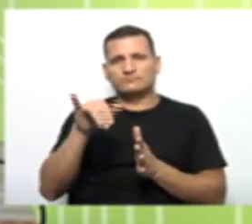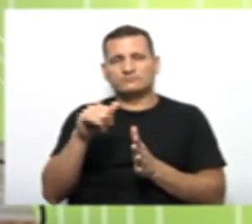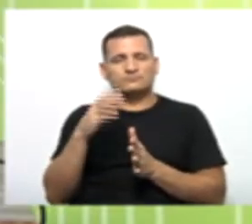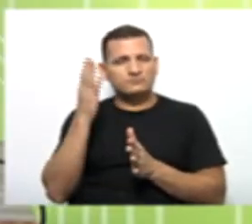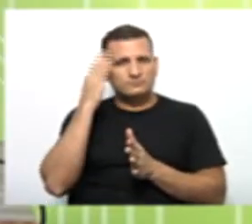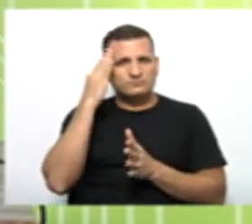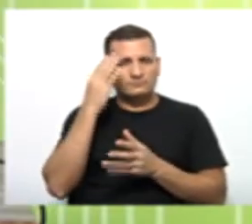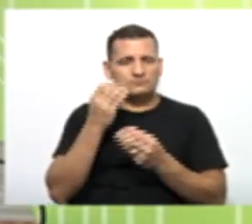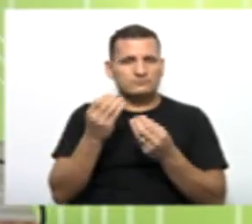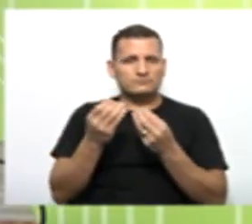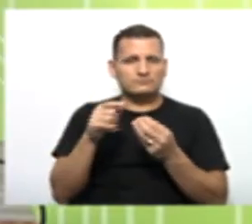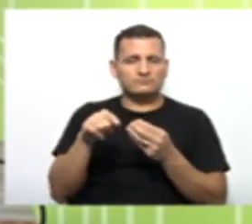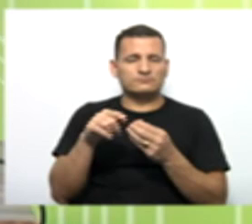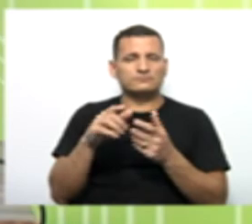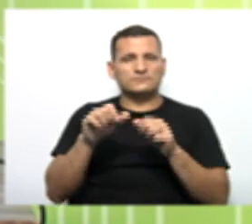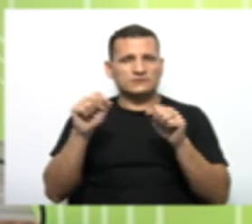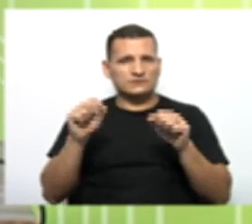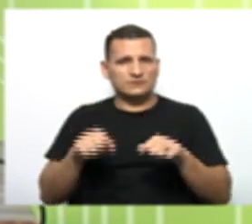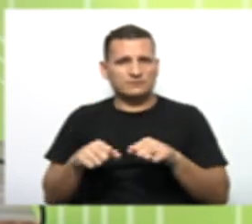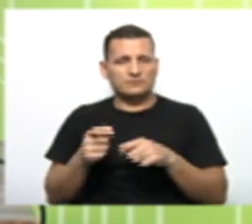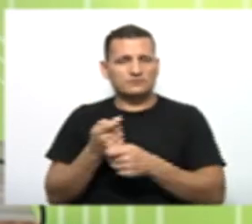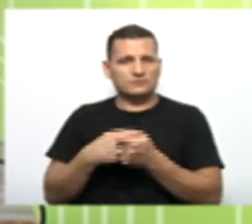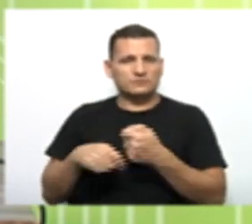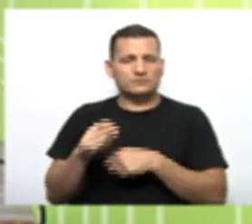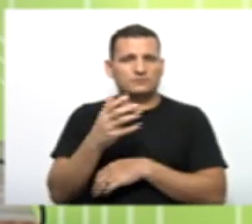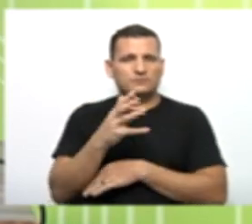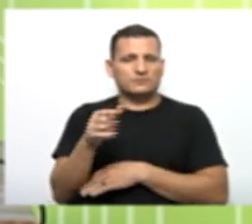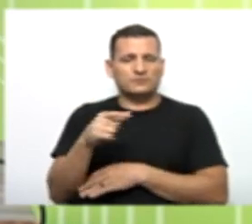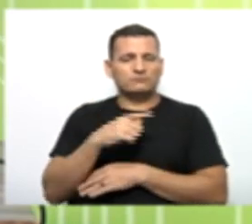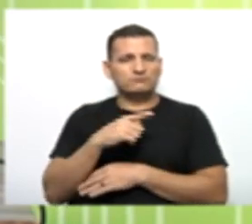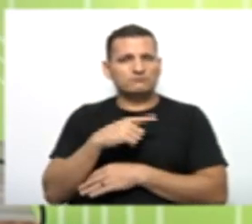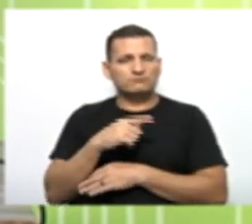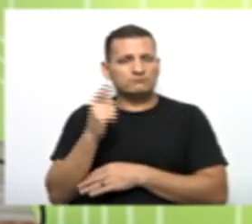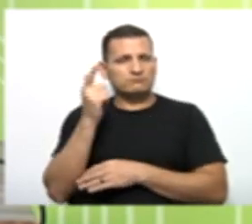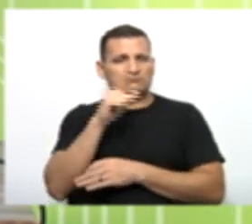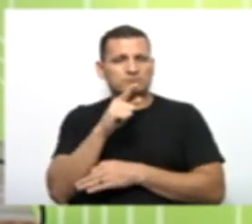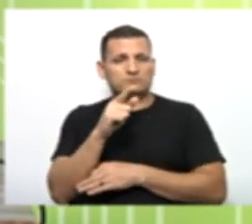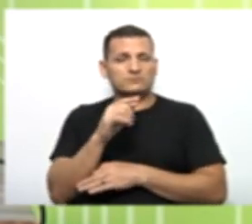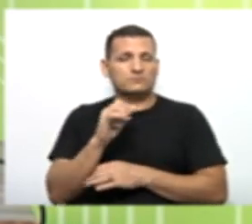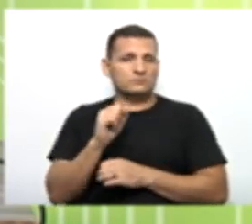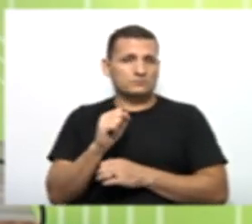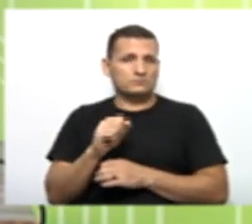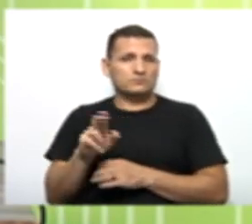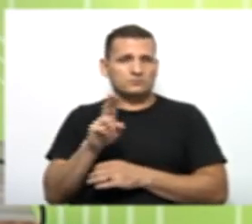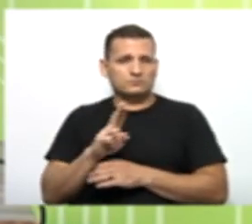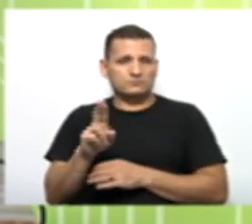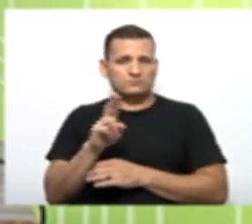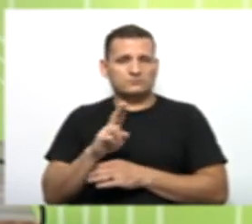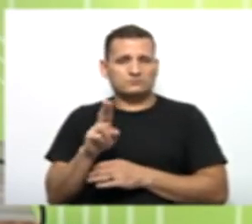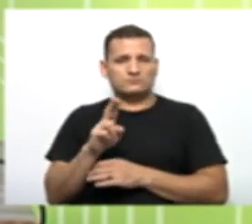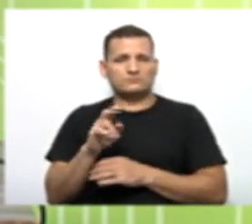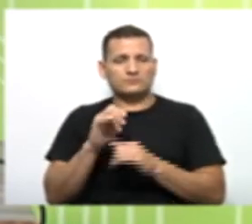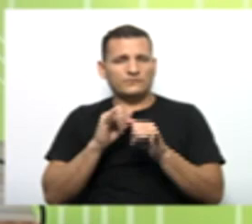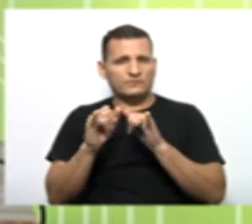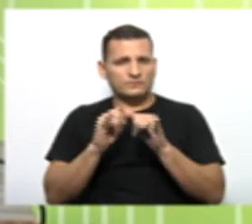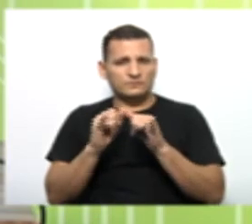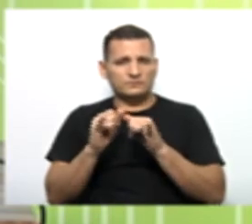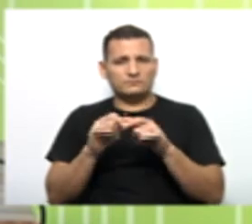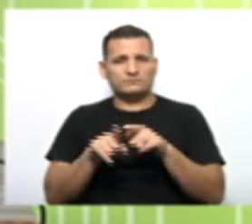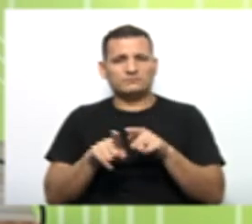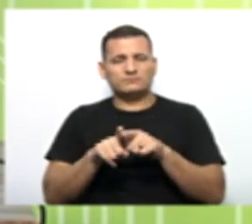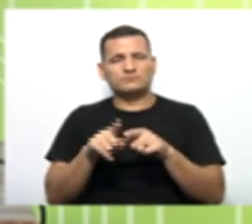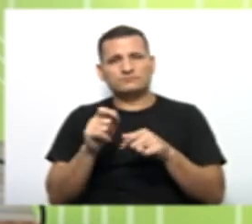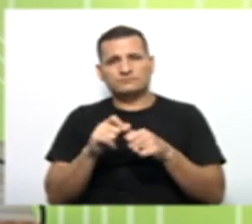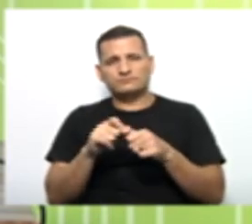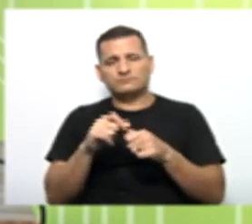aquele sistema de gestão ambiental está atingindo. Com isso, ela também pode utilizar essa informação dessa auditoria ambiental feita por uma empresa